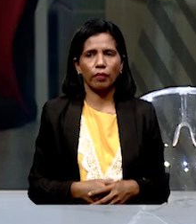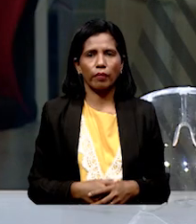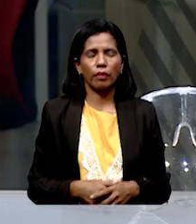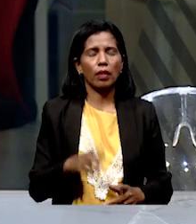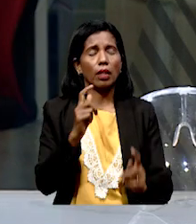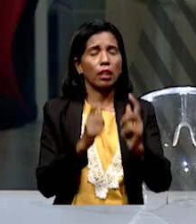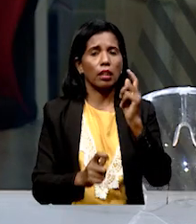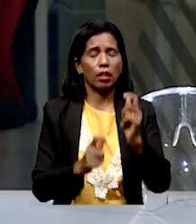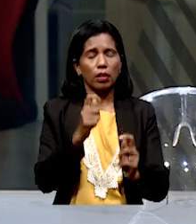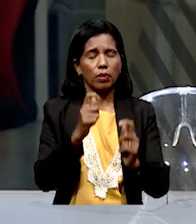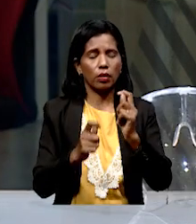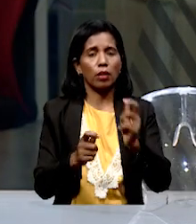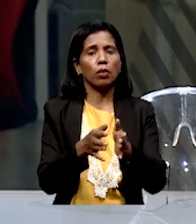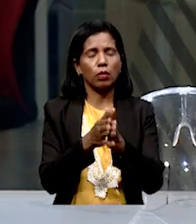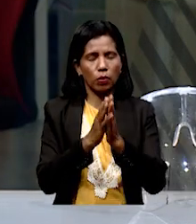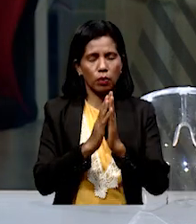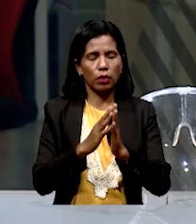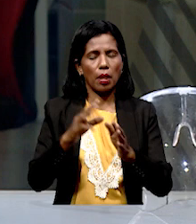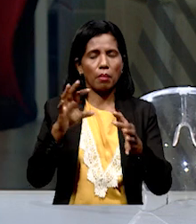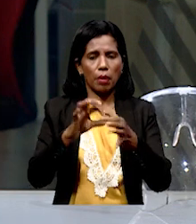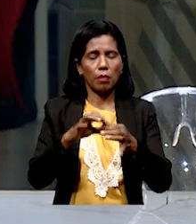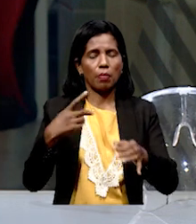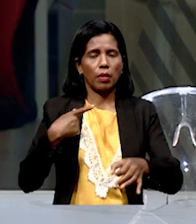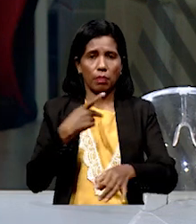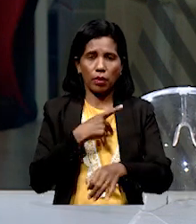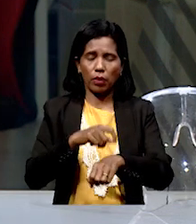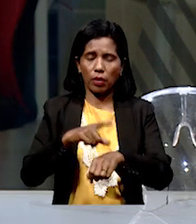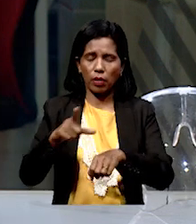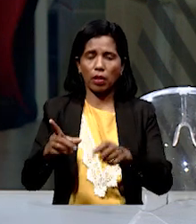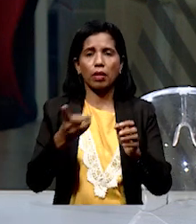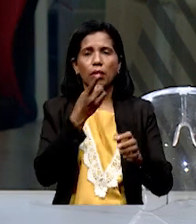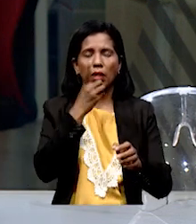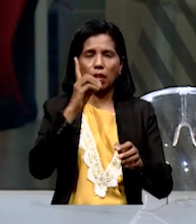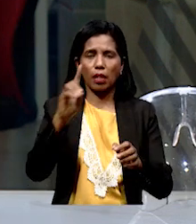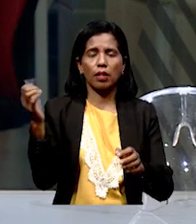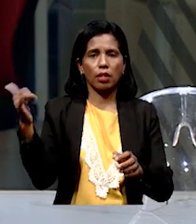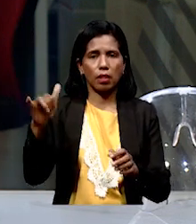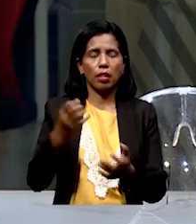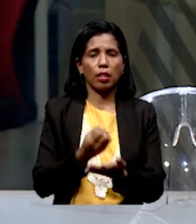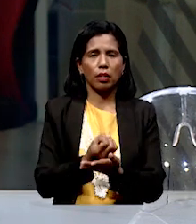Tribunal Recurso Justo Membro Parlamento Nacional Acto Declara Recusoin.